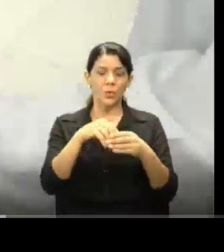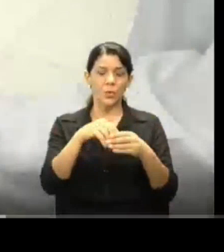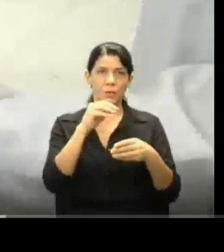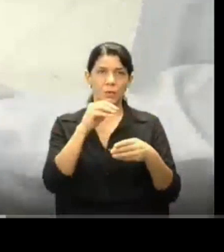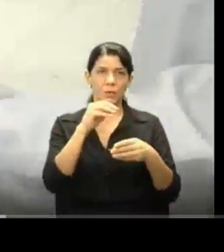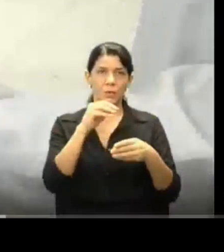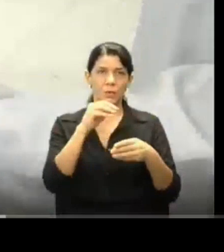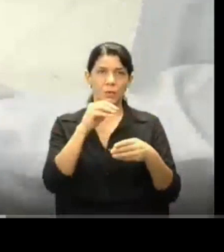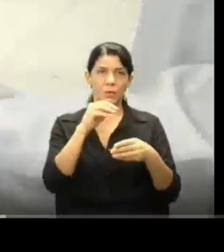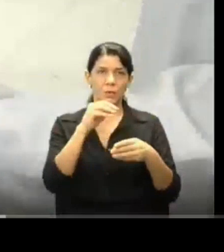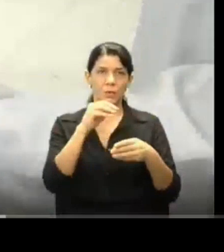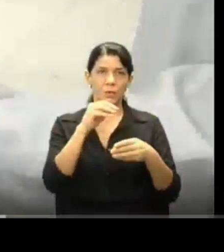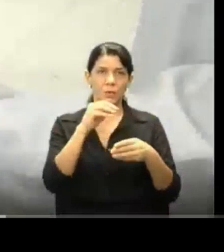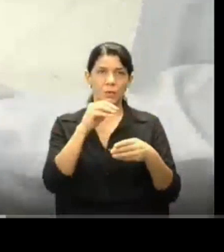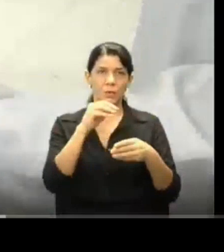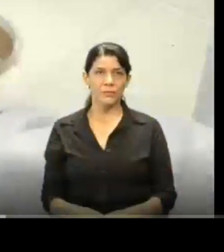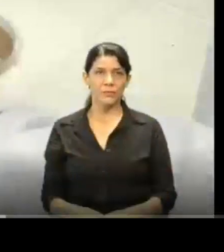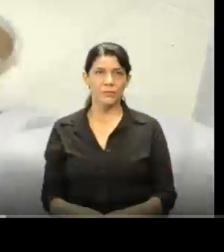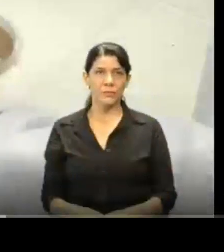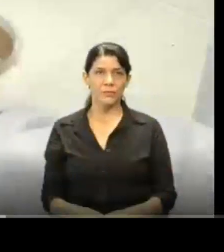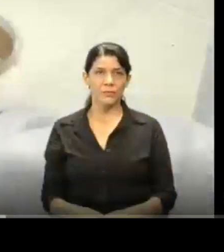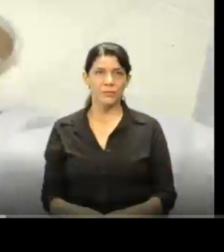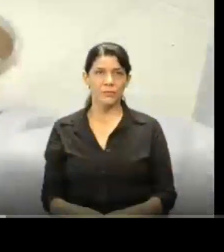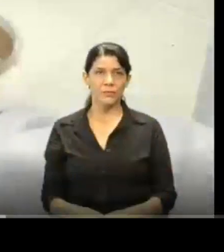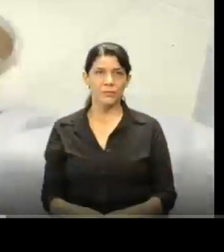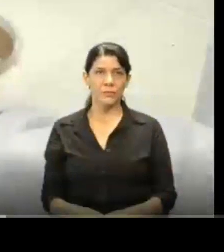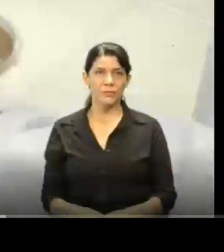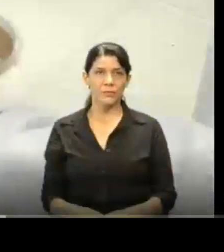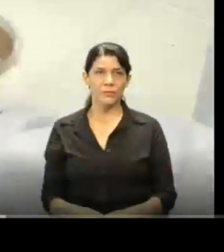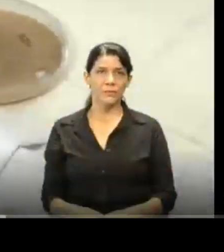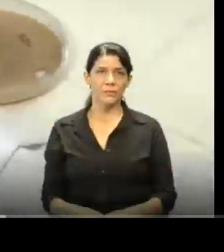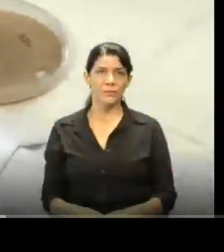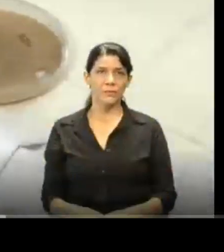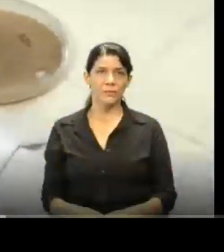aquela técnica do esfregaço.